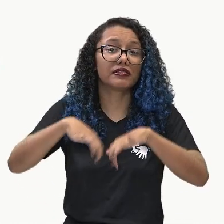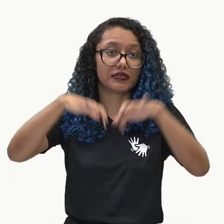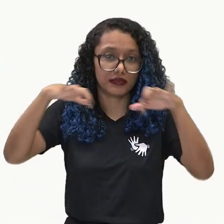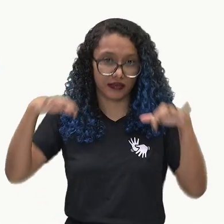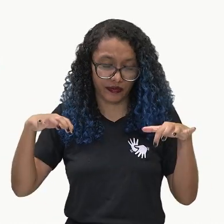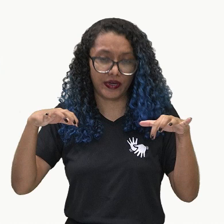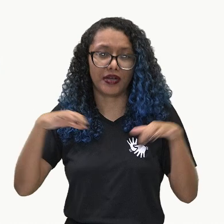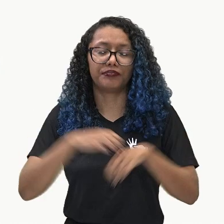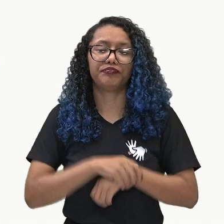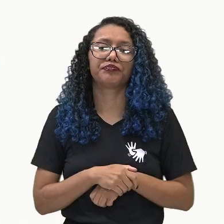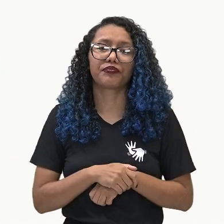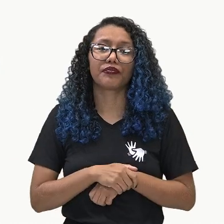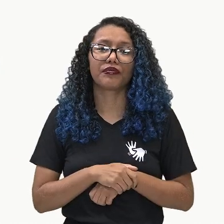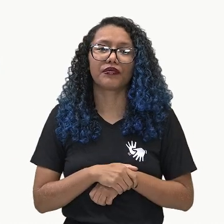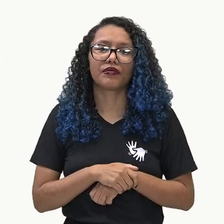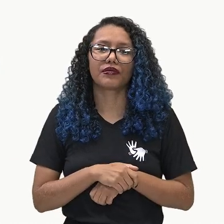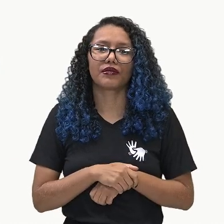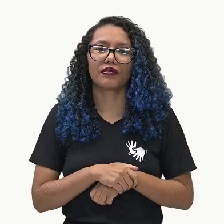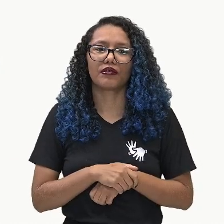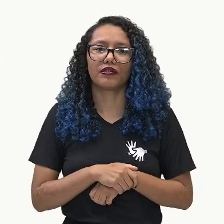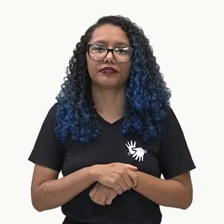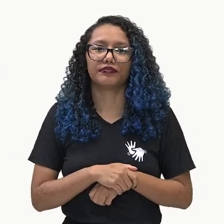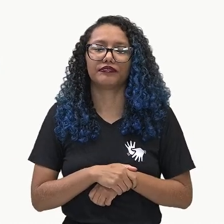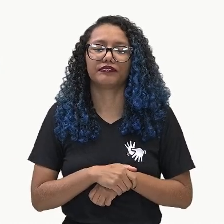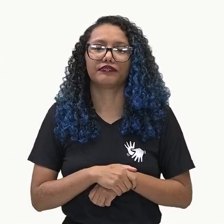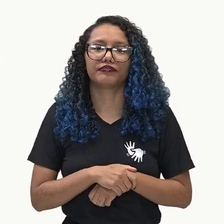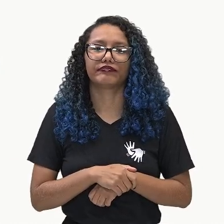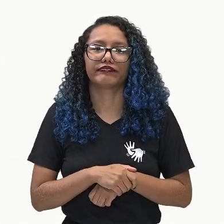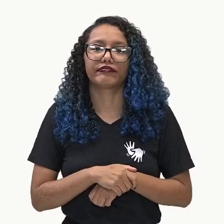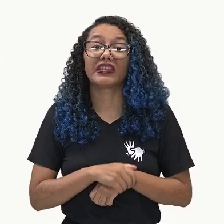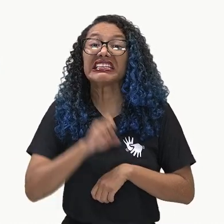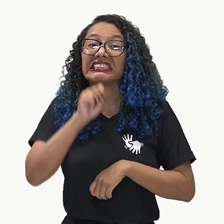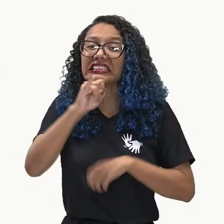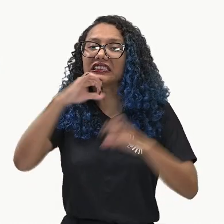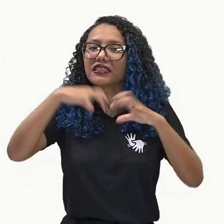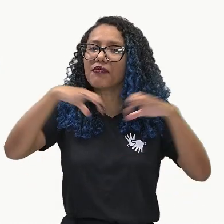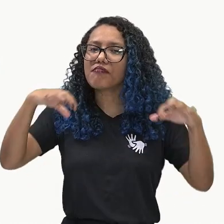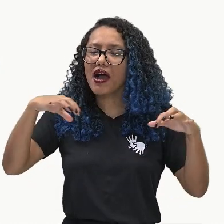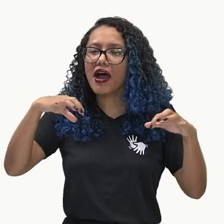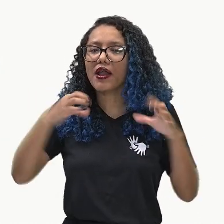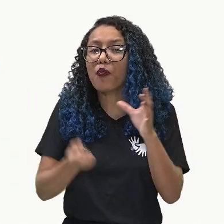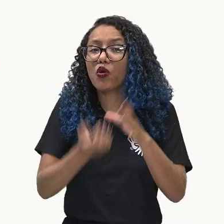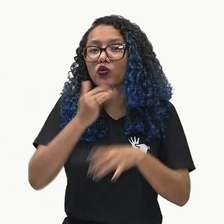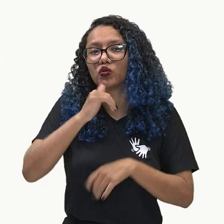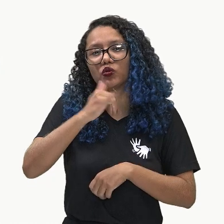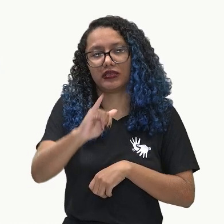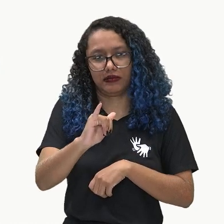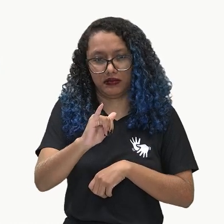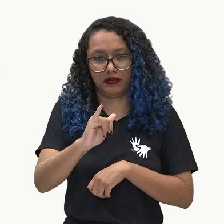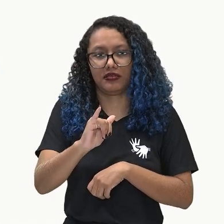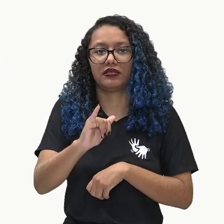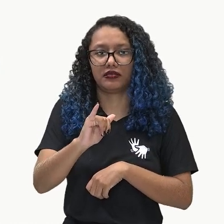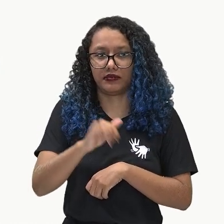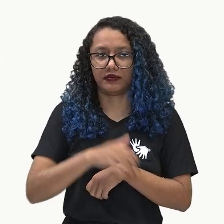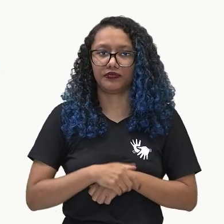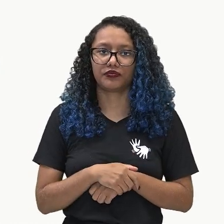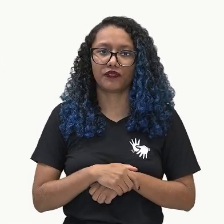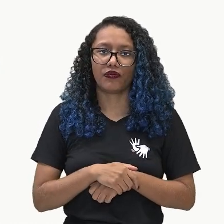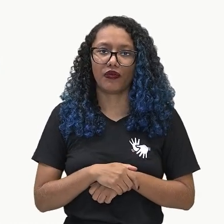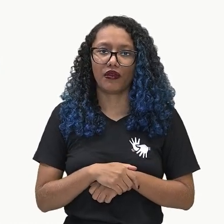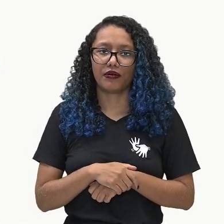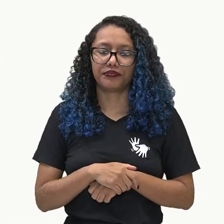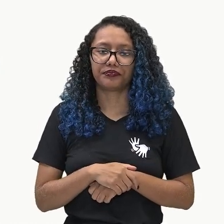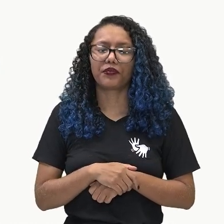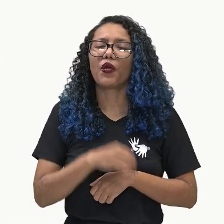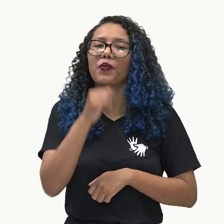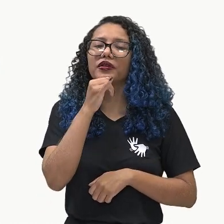quê? Ele vai produzir energia, certo? Então, aqui nós temos o